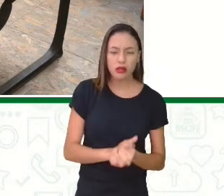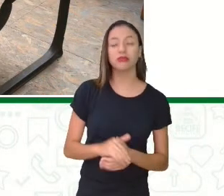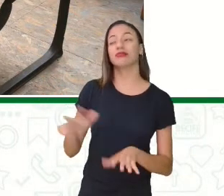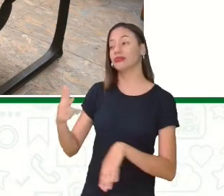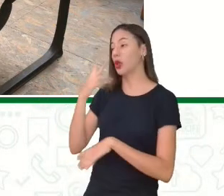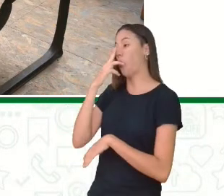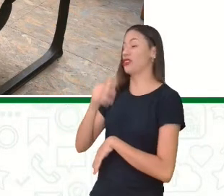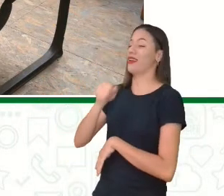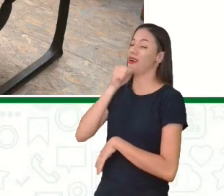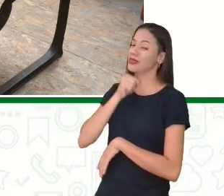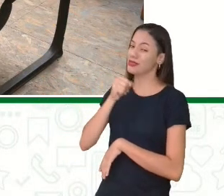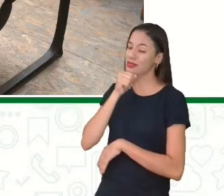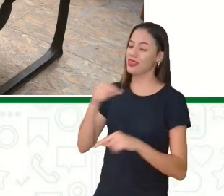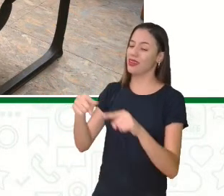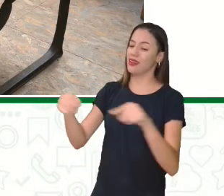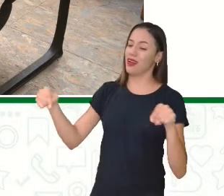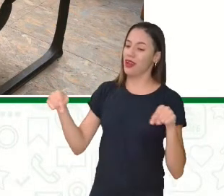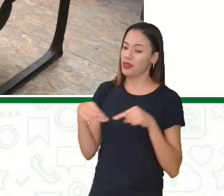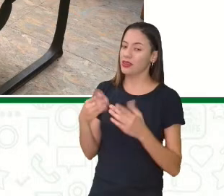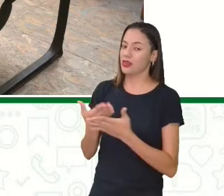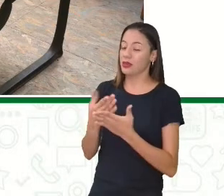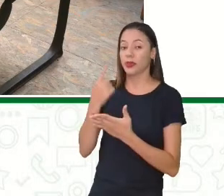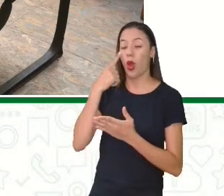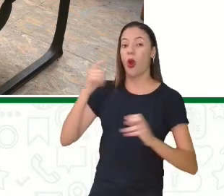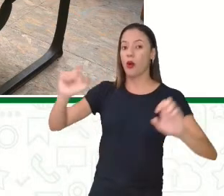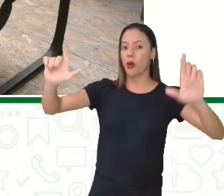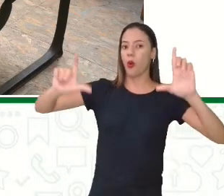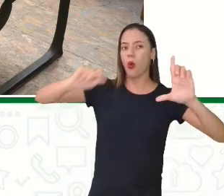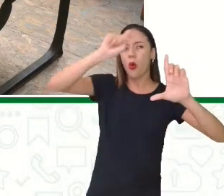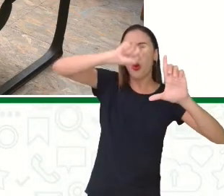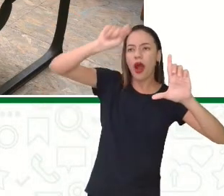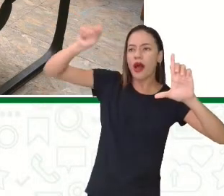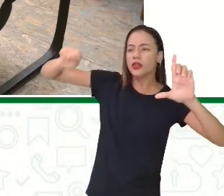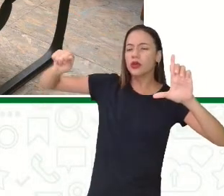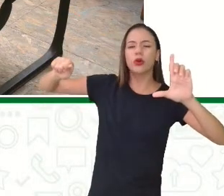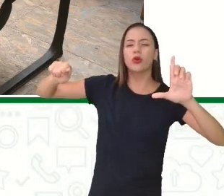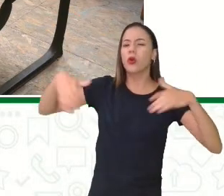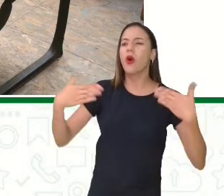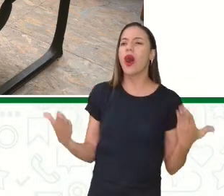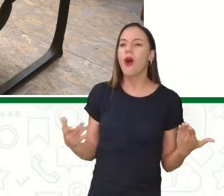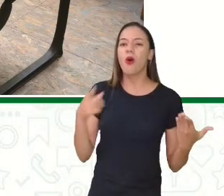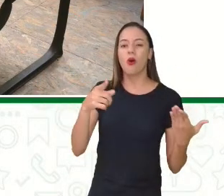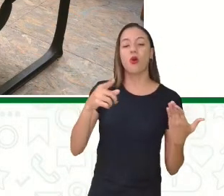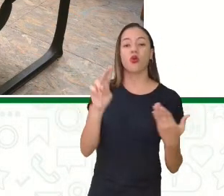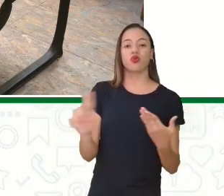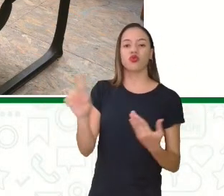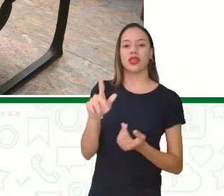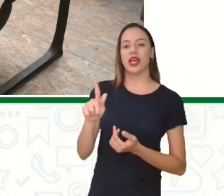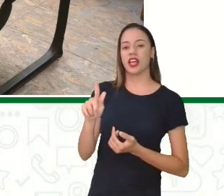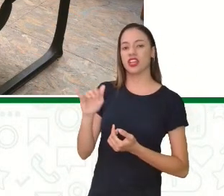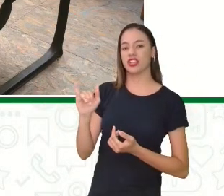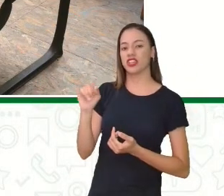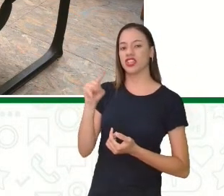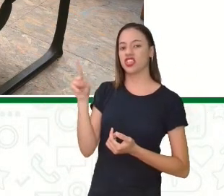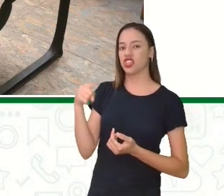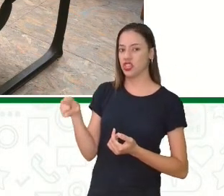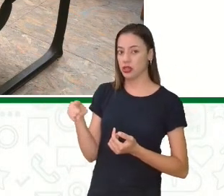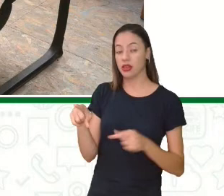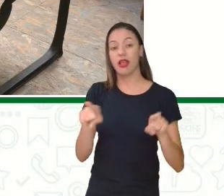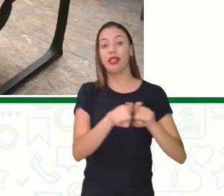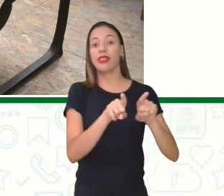né? Uma sala antiga, porque hoje em dia, esse quadro aí, é quadro de giz. Quadro giz, a moldura